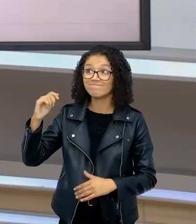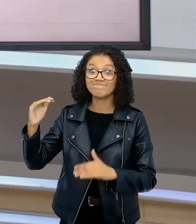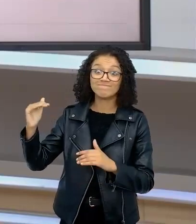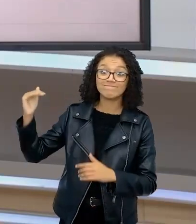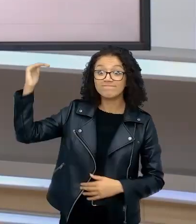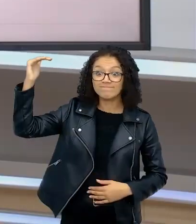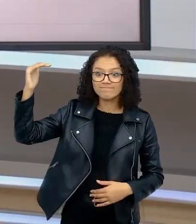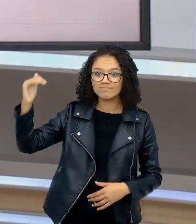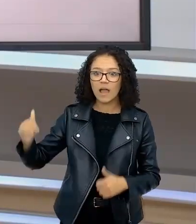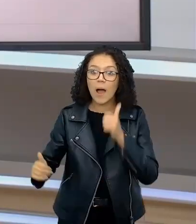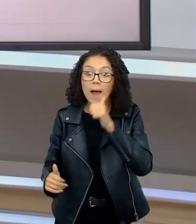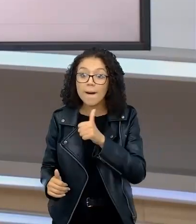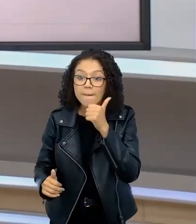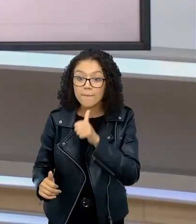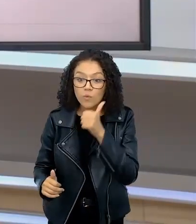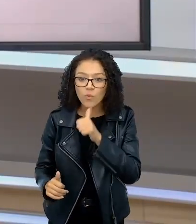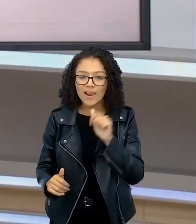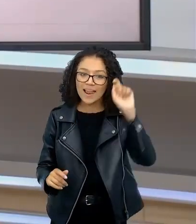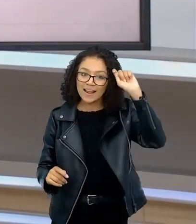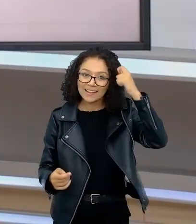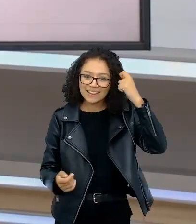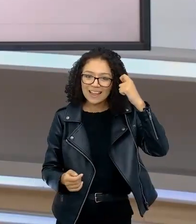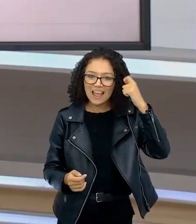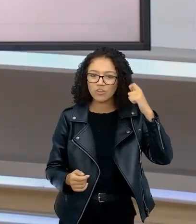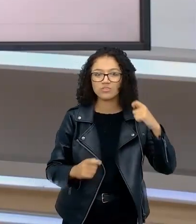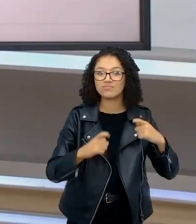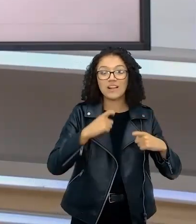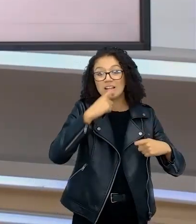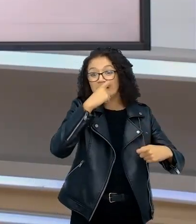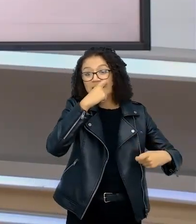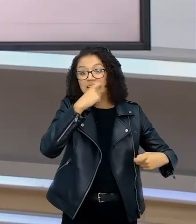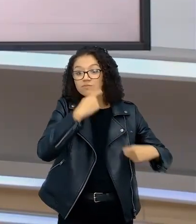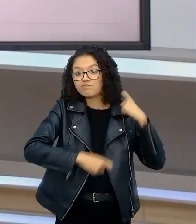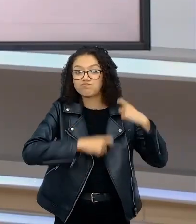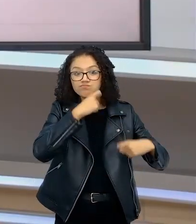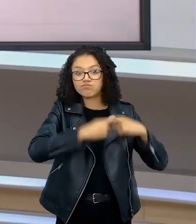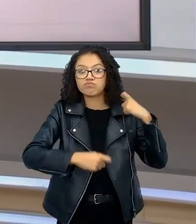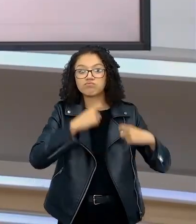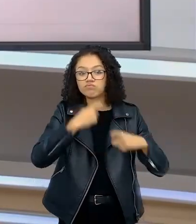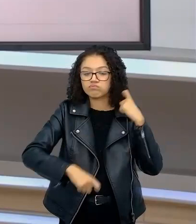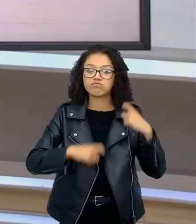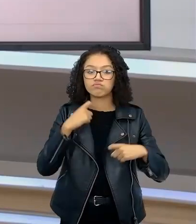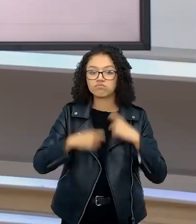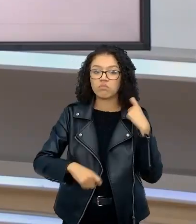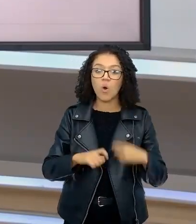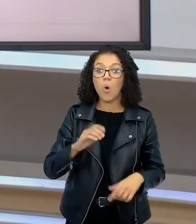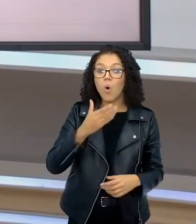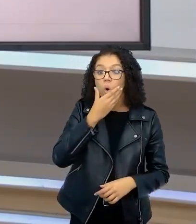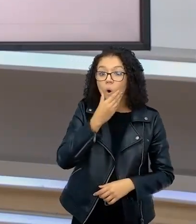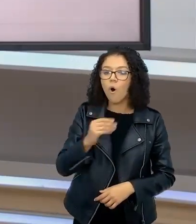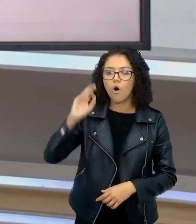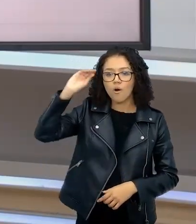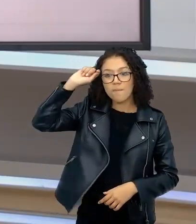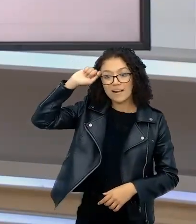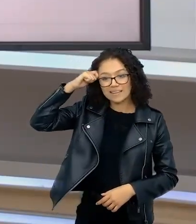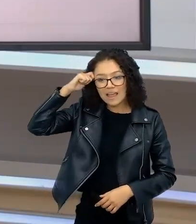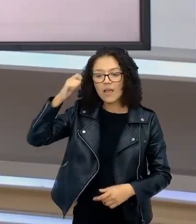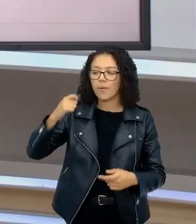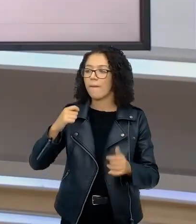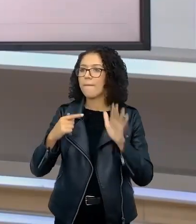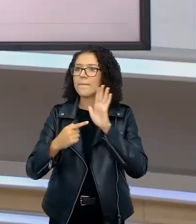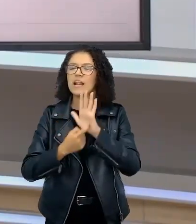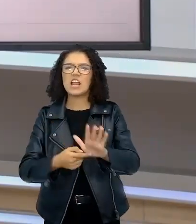negras são hipersexualizadas e os homens negros são vistos como precisando ser extremamente fortes,